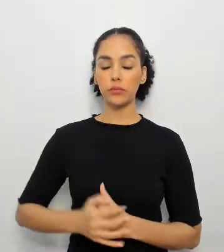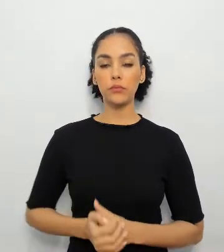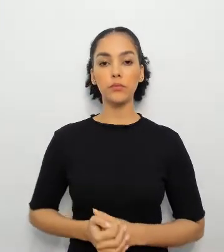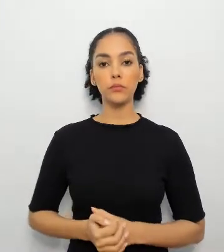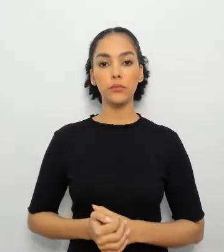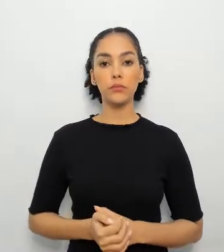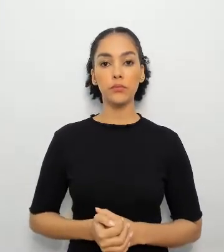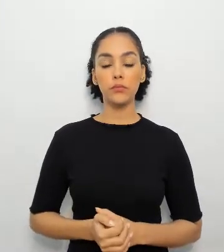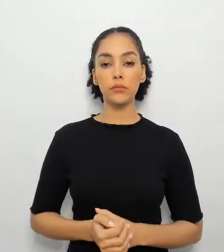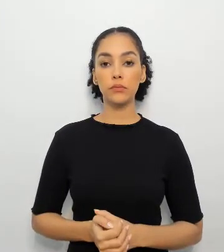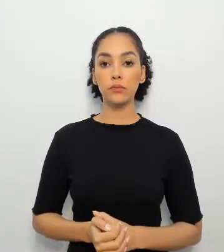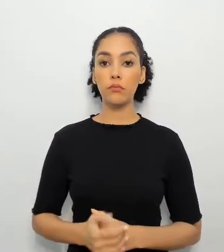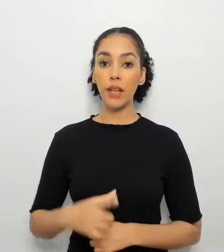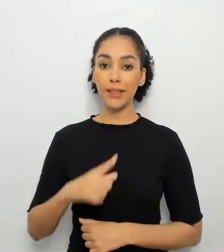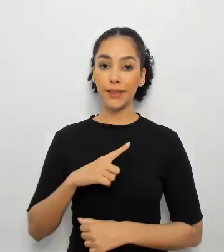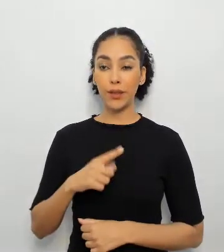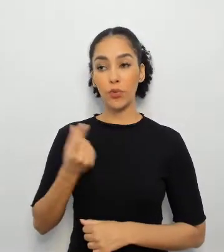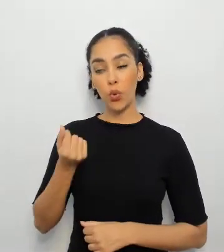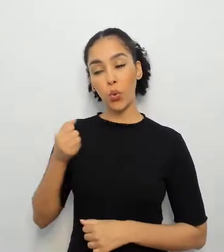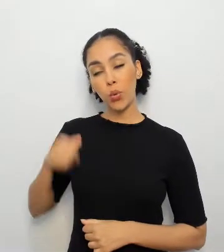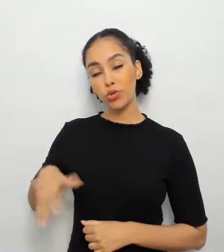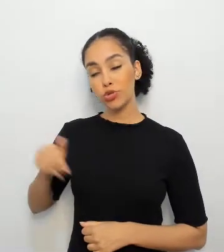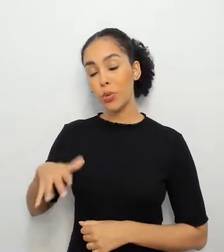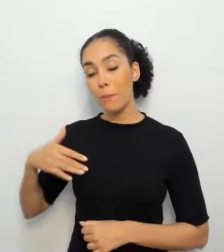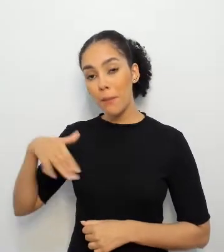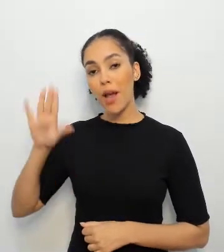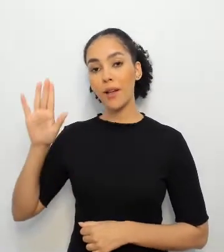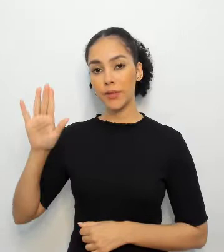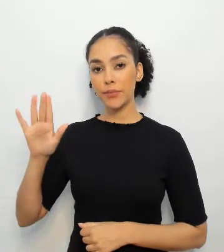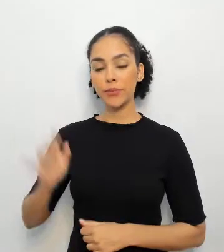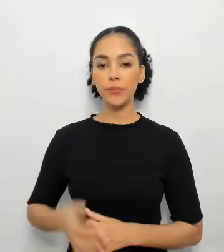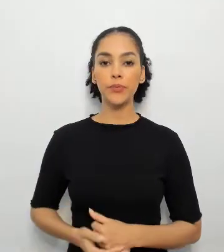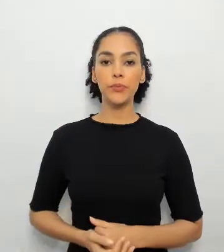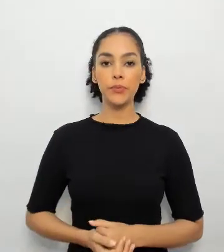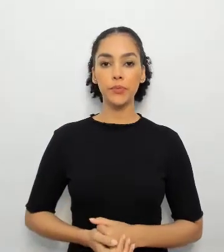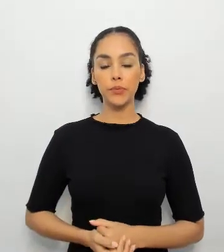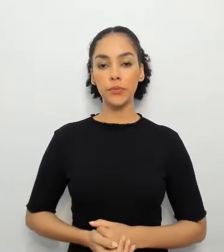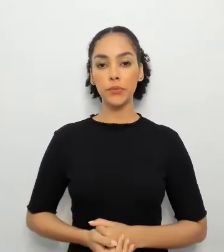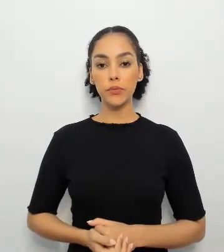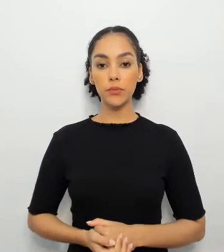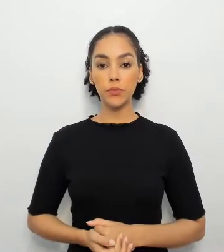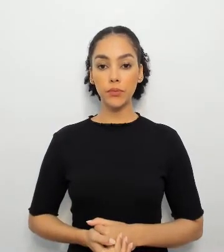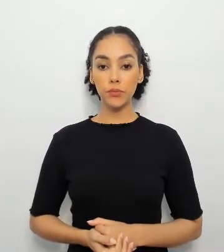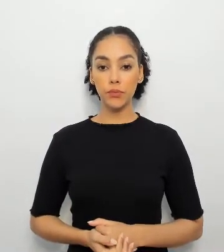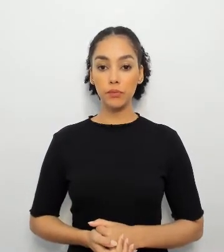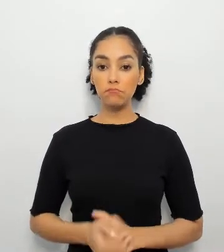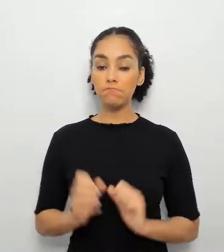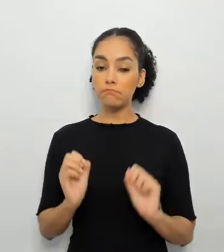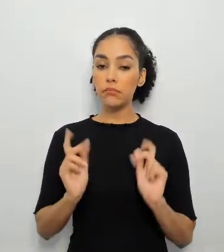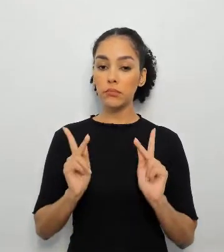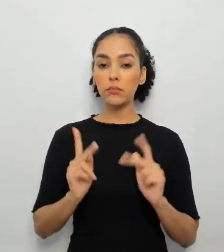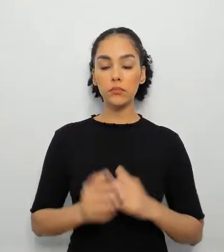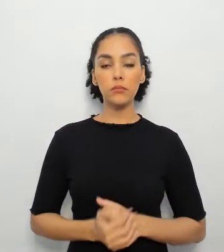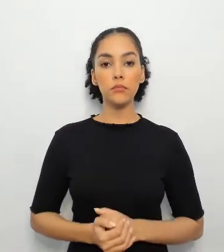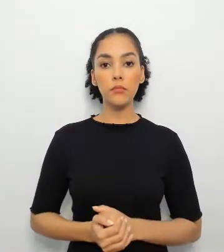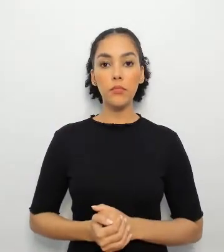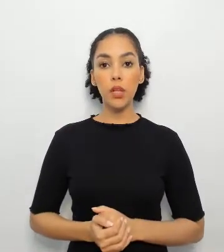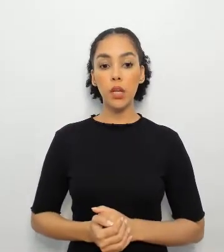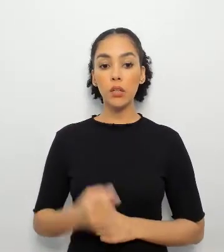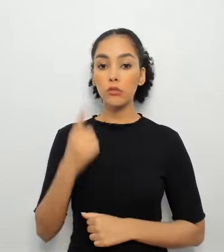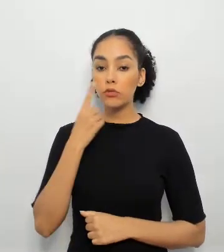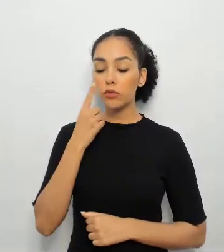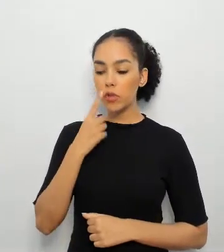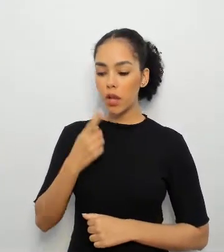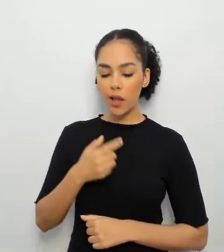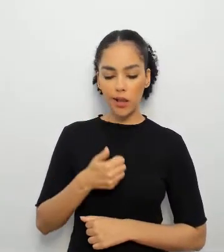mais abaixo, ou seja, você teve um custo maior que a receita, portanto o lucro é negativo nesse intervalo de 5 até 15. Muito bem. Nesse